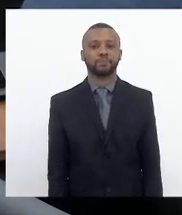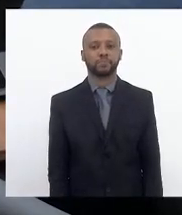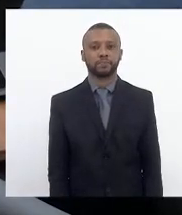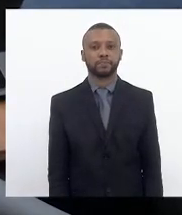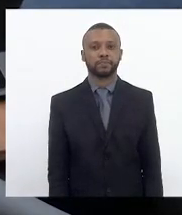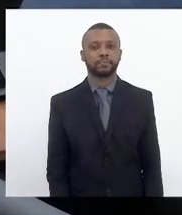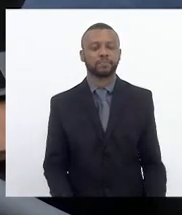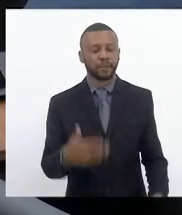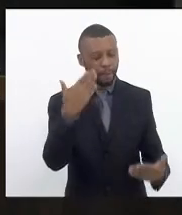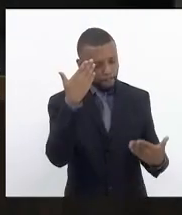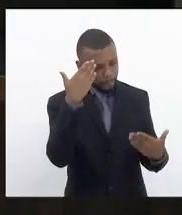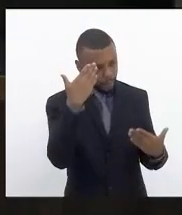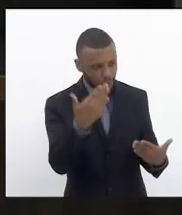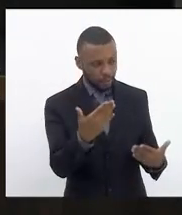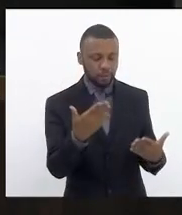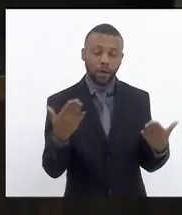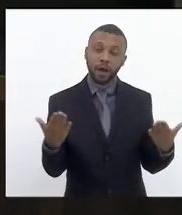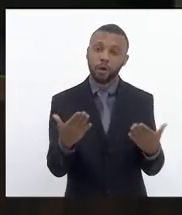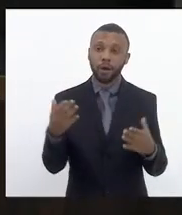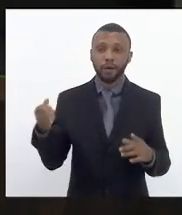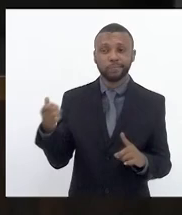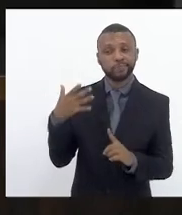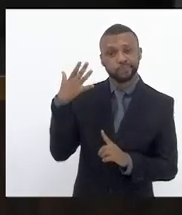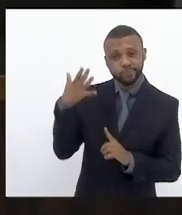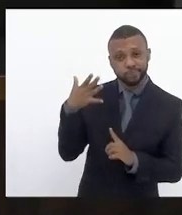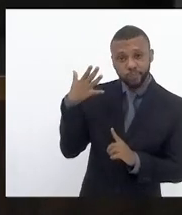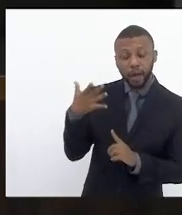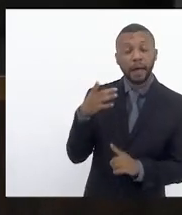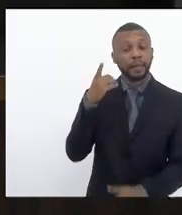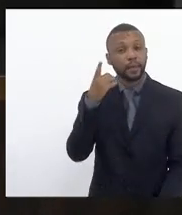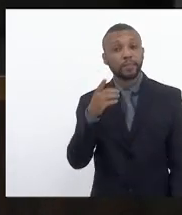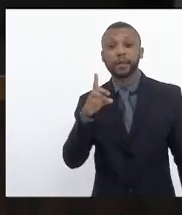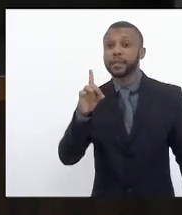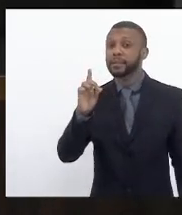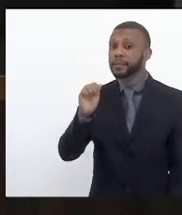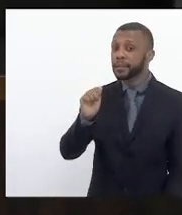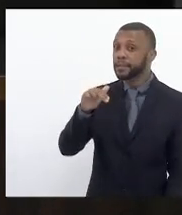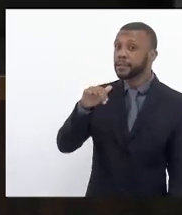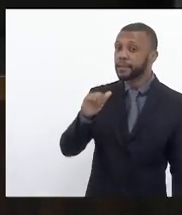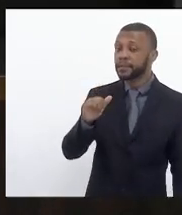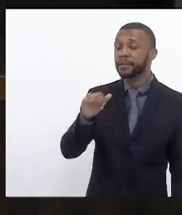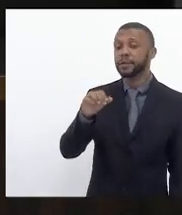bom Obrigado querida Qual palavra deputada Dani Monteiro